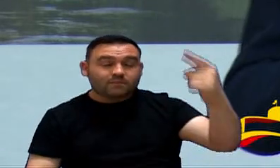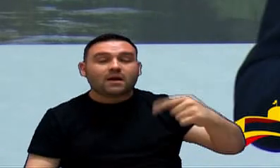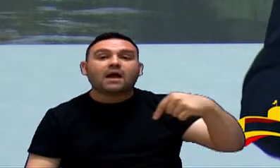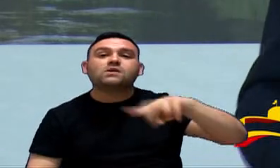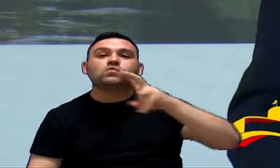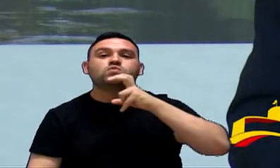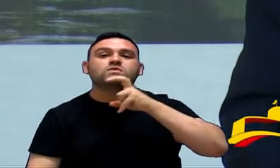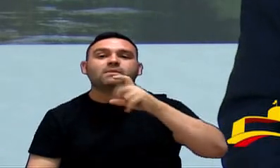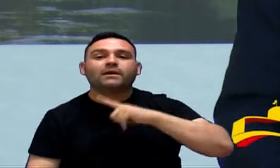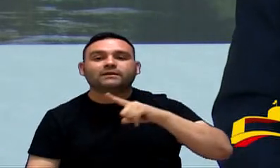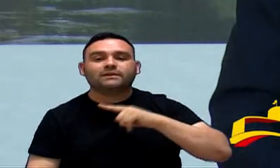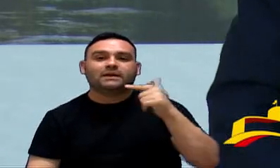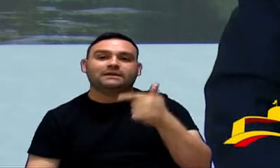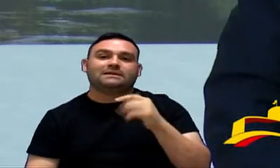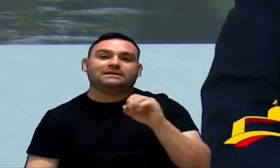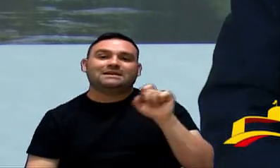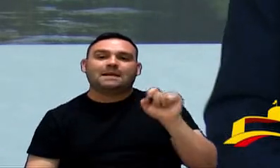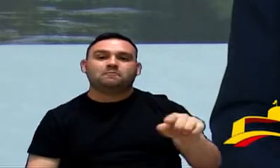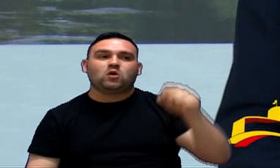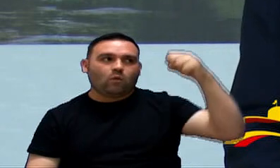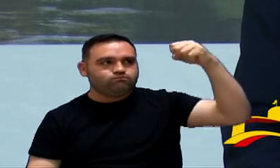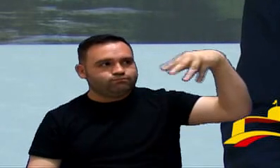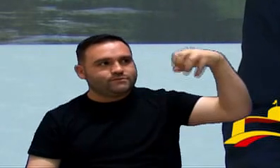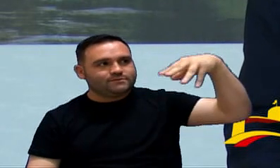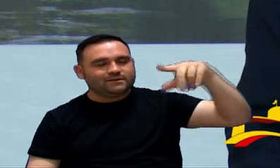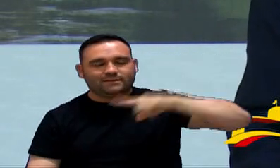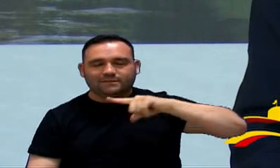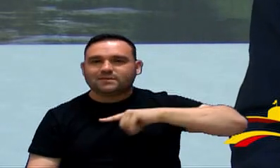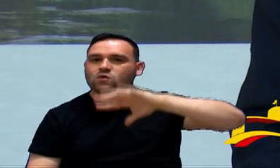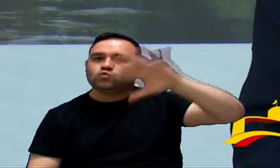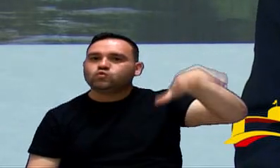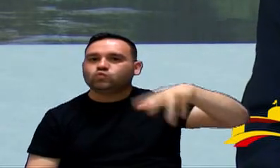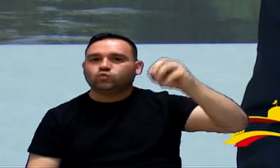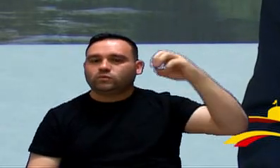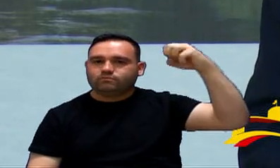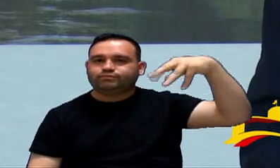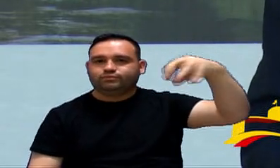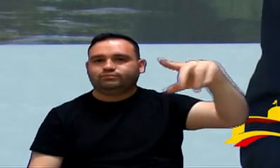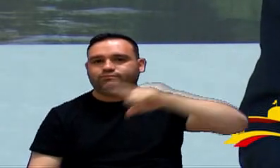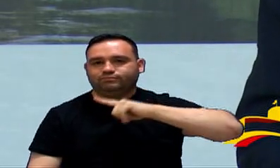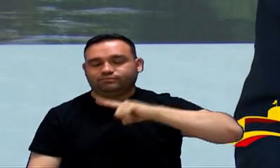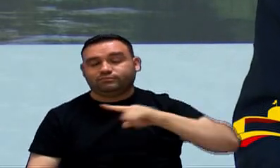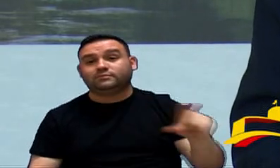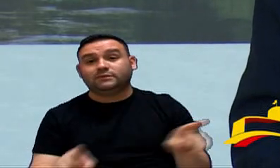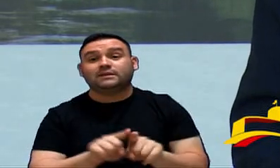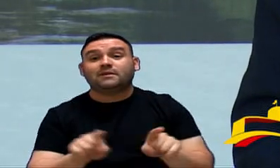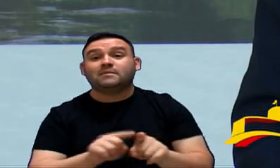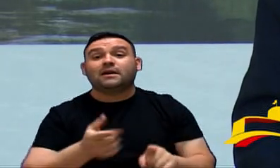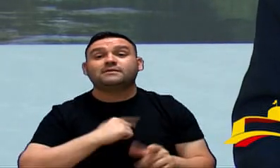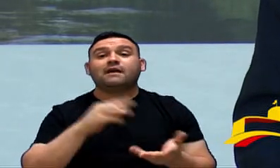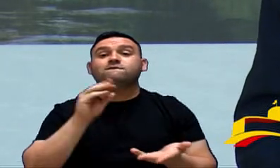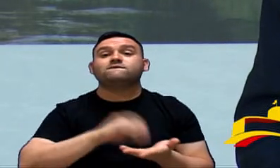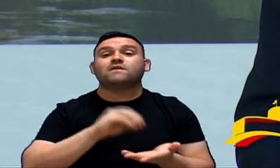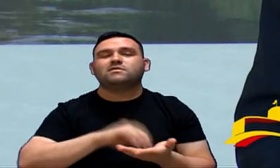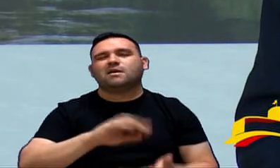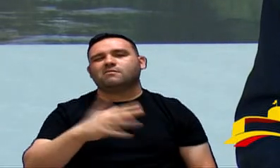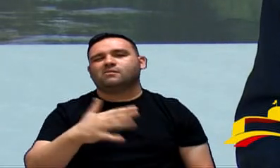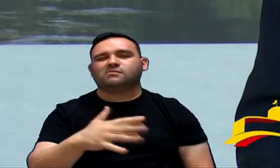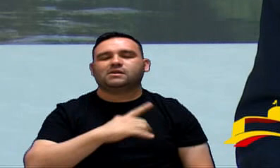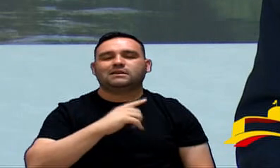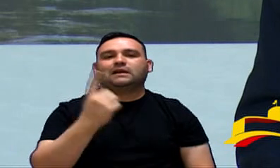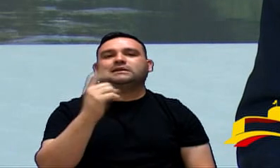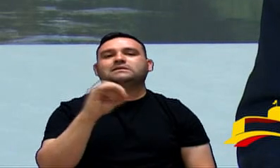tem 70 mil bicos de luz espalhados pela cidade de Sorocaba. E temos um déficit de, no mínimo,